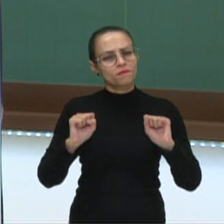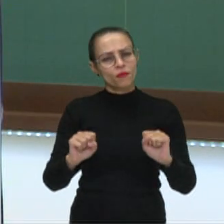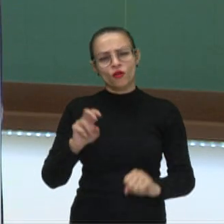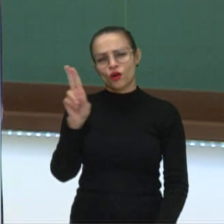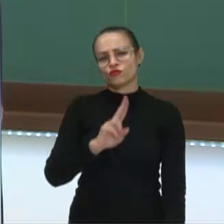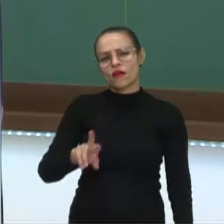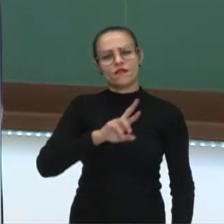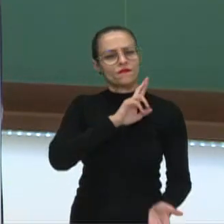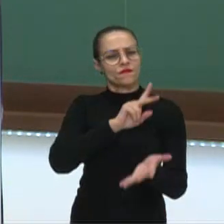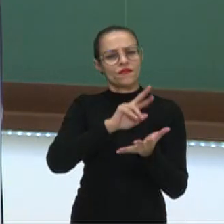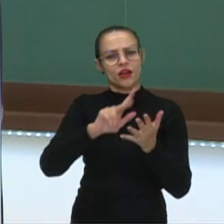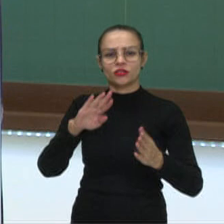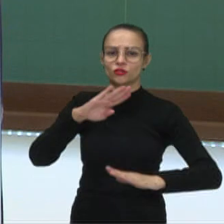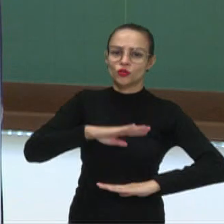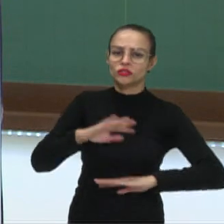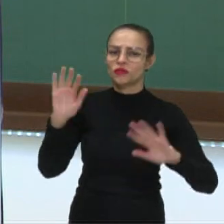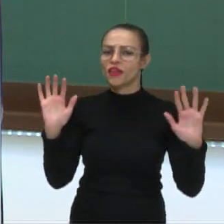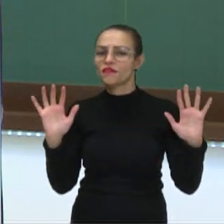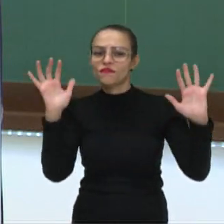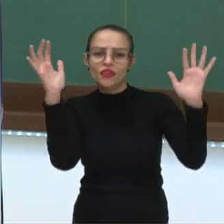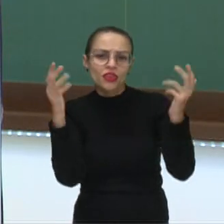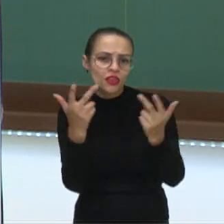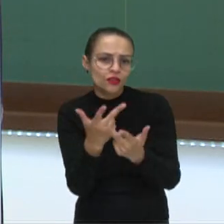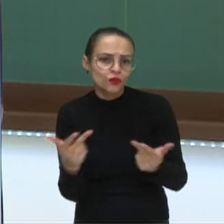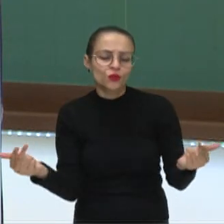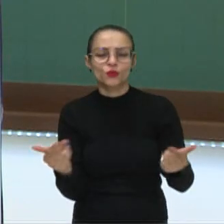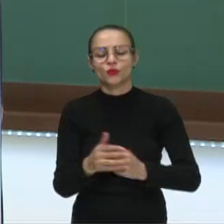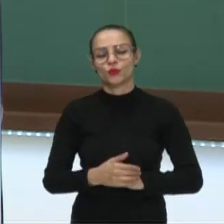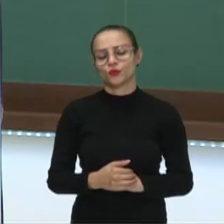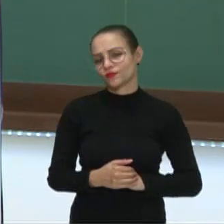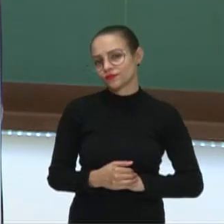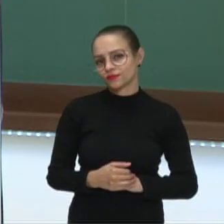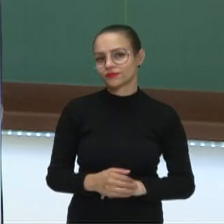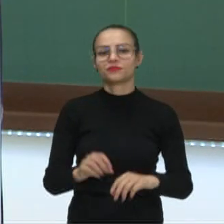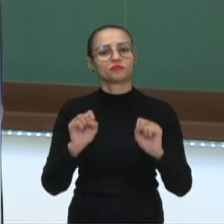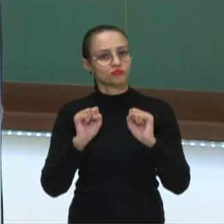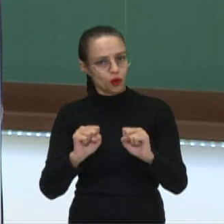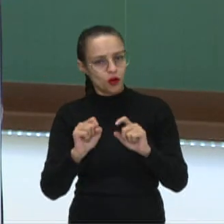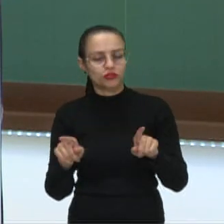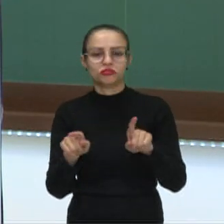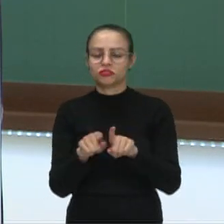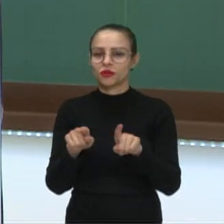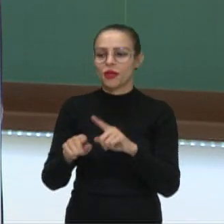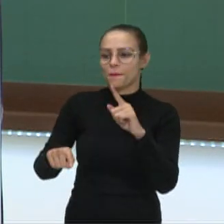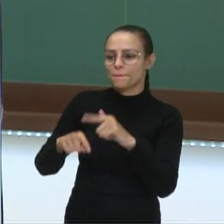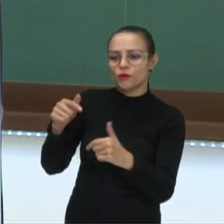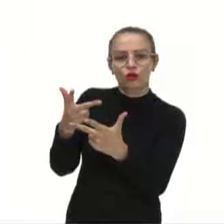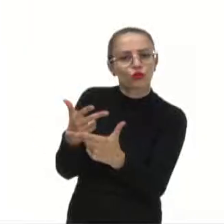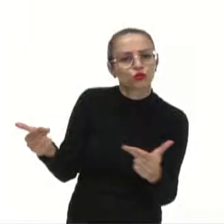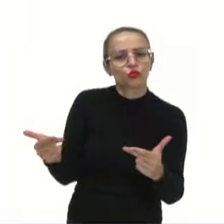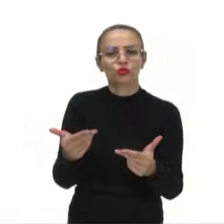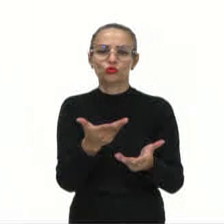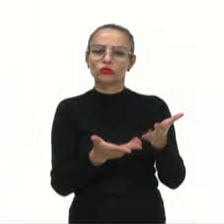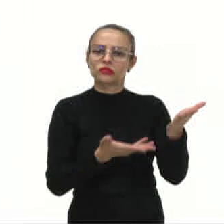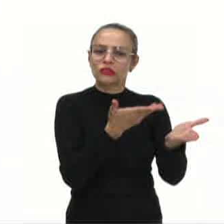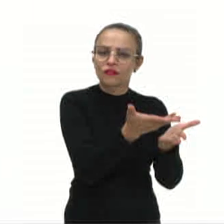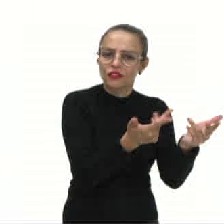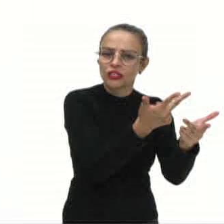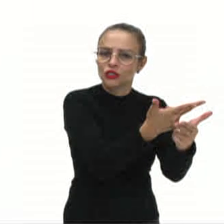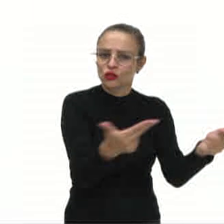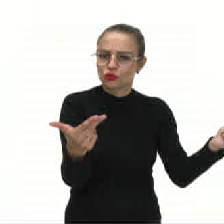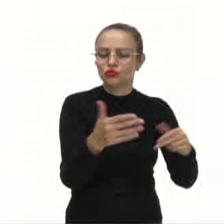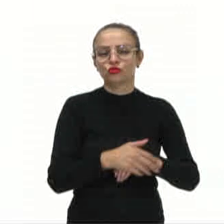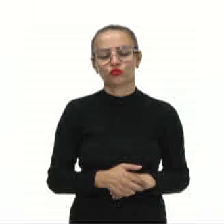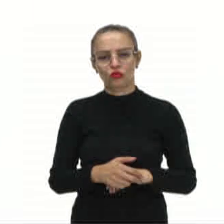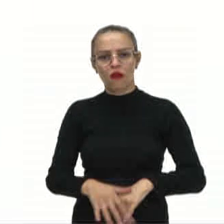situações. Num evento, eu posso, num produto ou serviço, difundir os valores